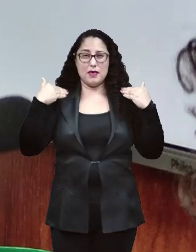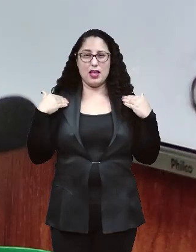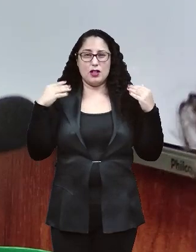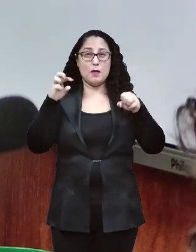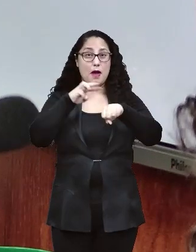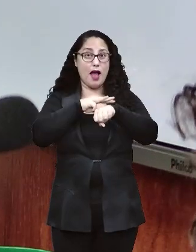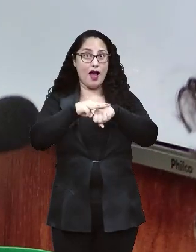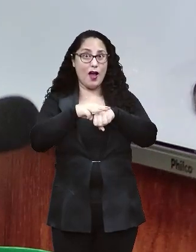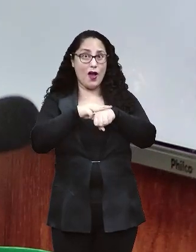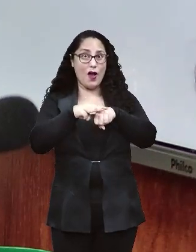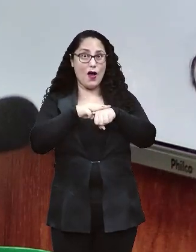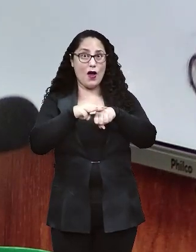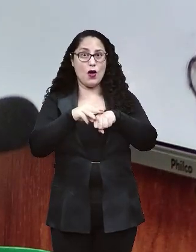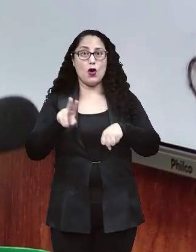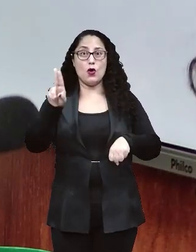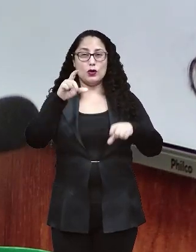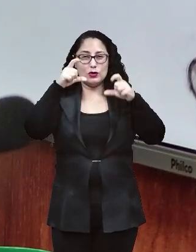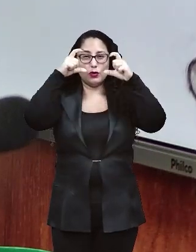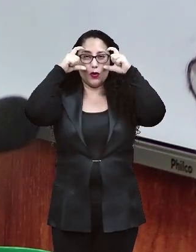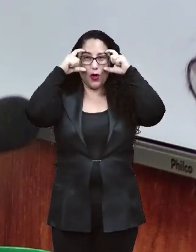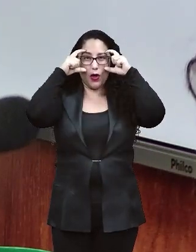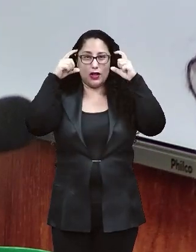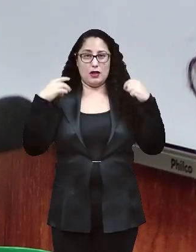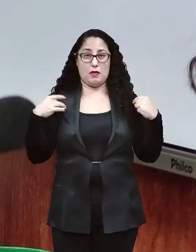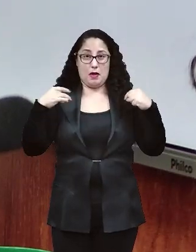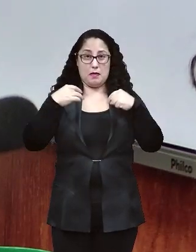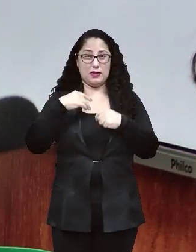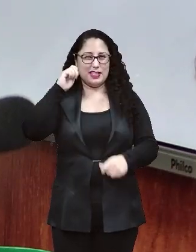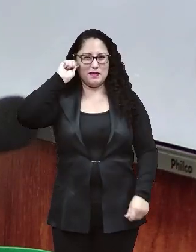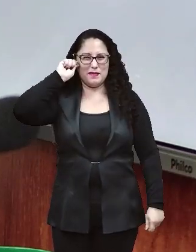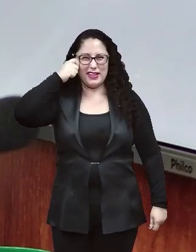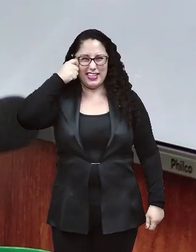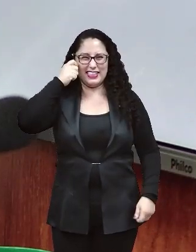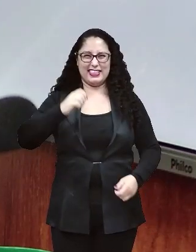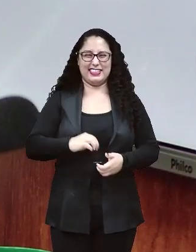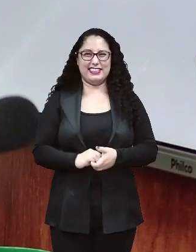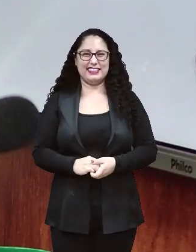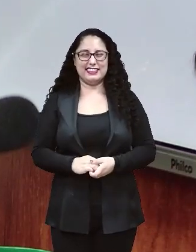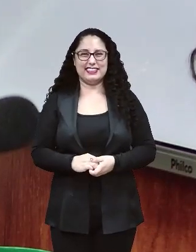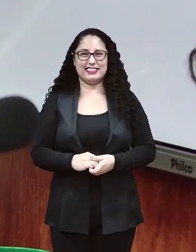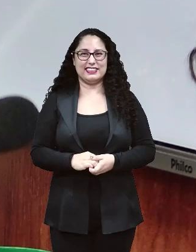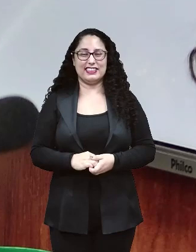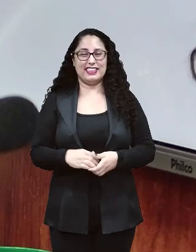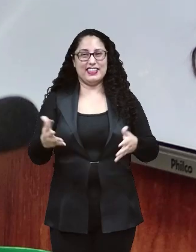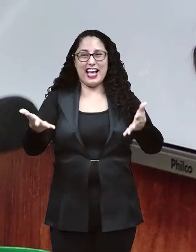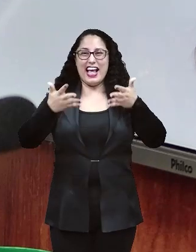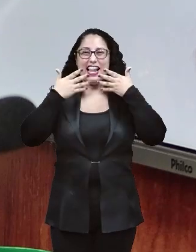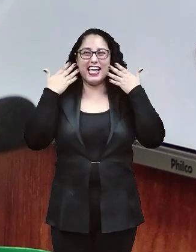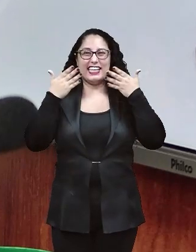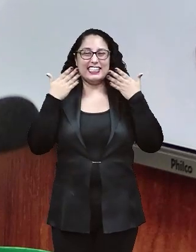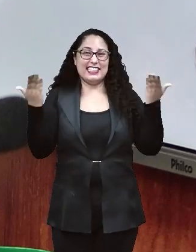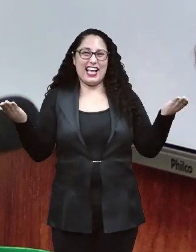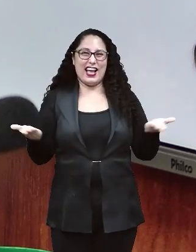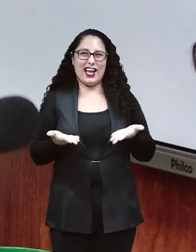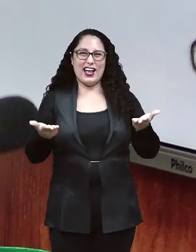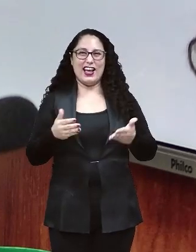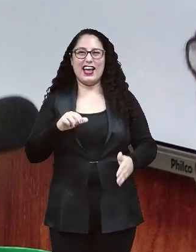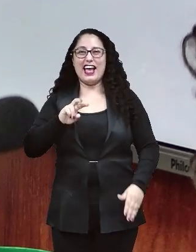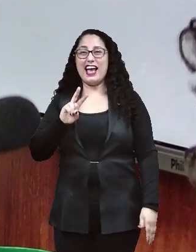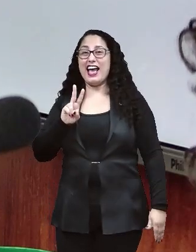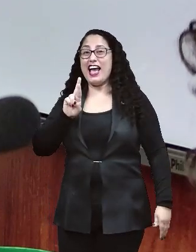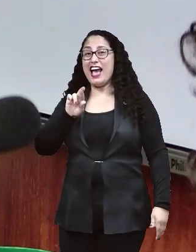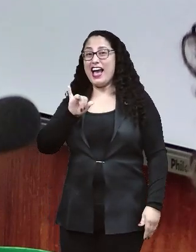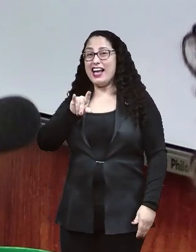castanhos, né? E uso óculos e estou usando uma blusa preta, né? É uma alegria estar aqui, Aline,